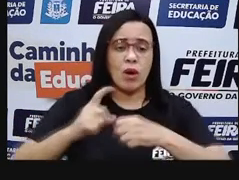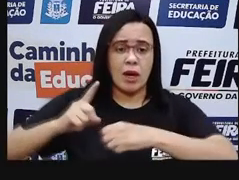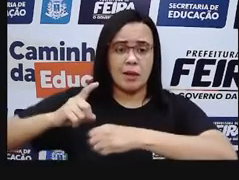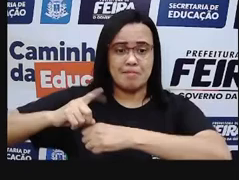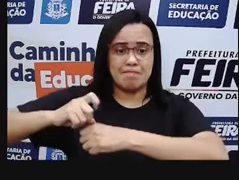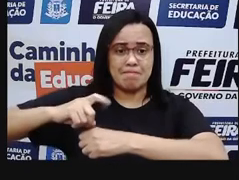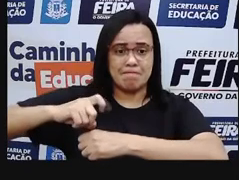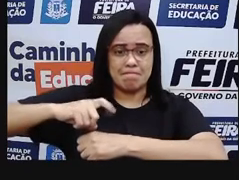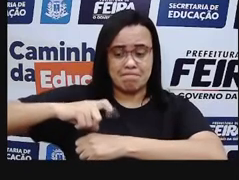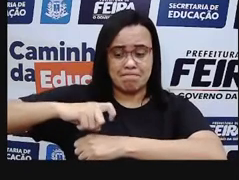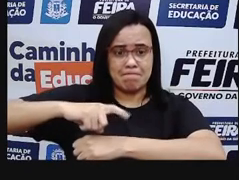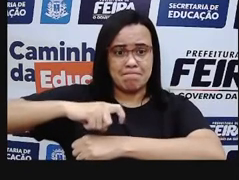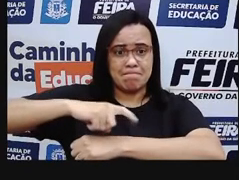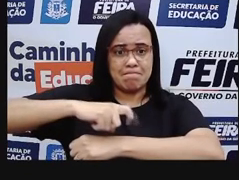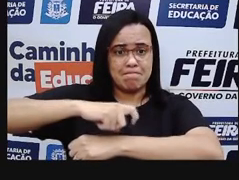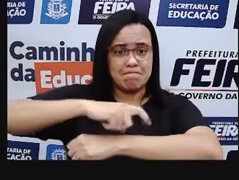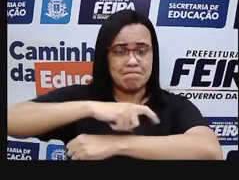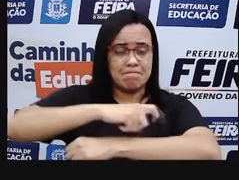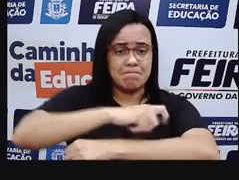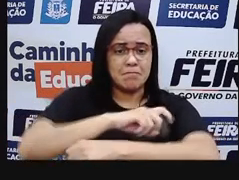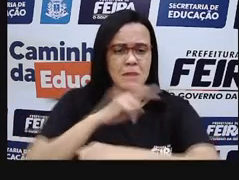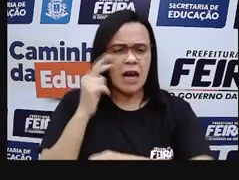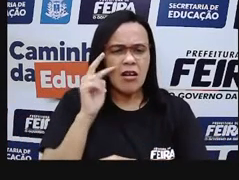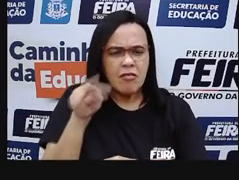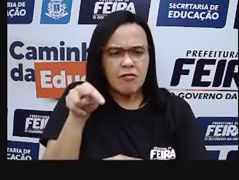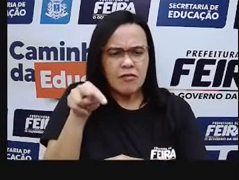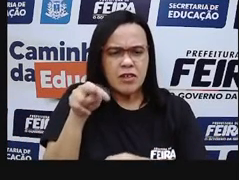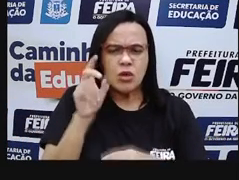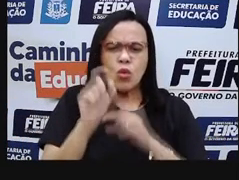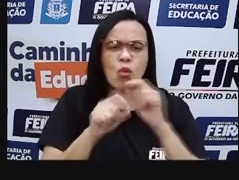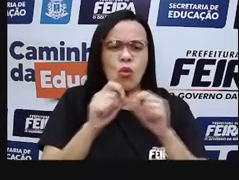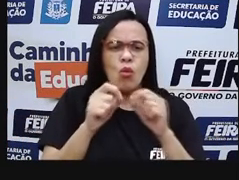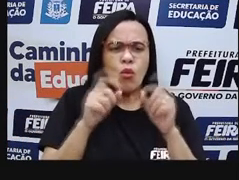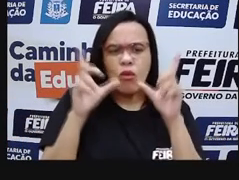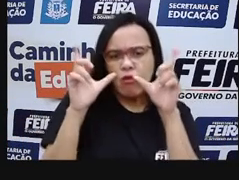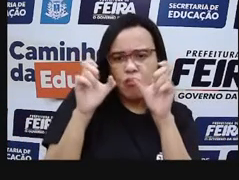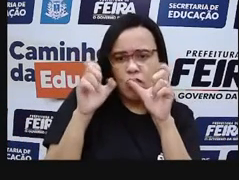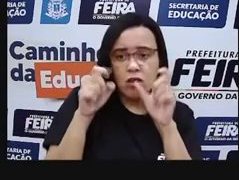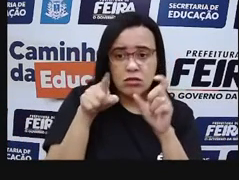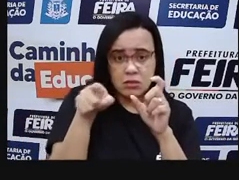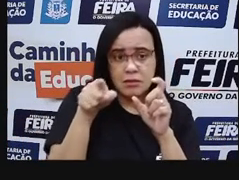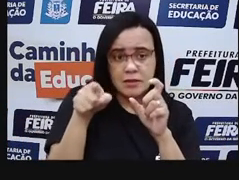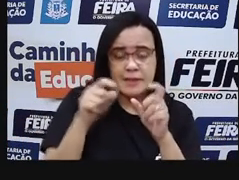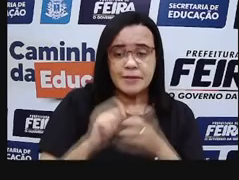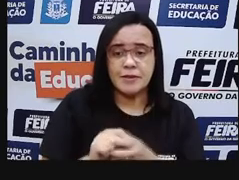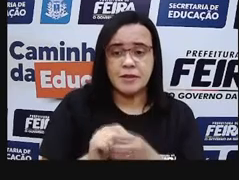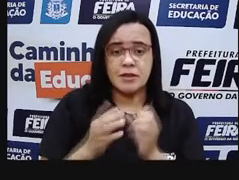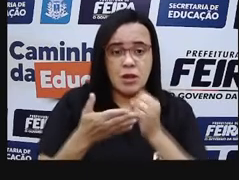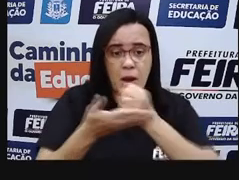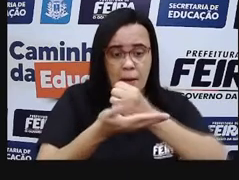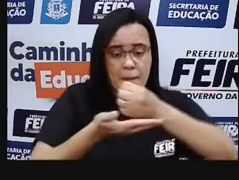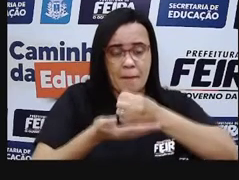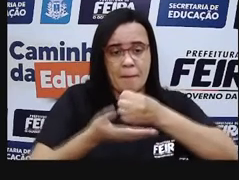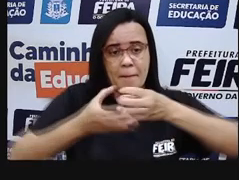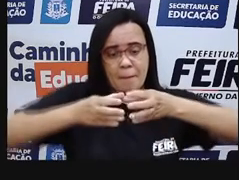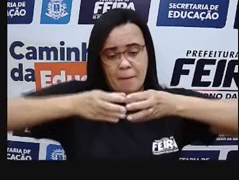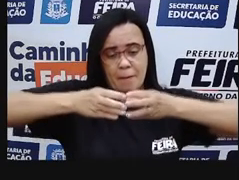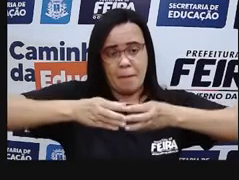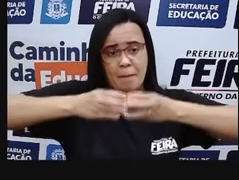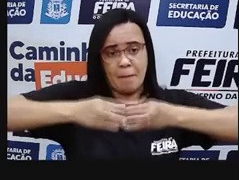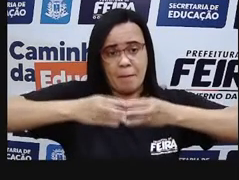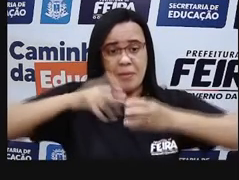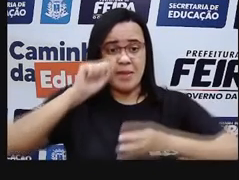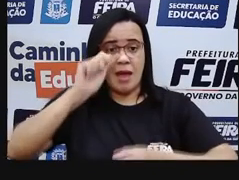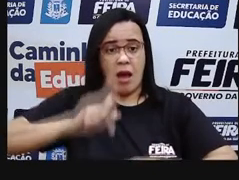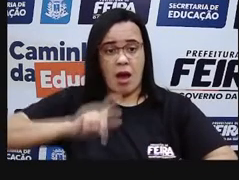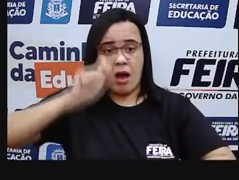vai olhar direitinho ele observa aqui como tá aqui nesta imagem em né dessa placa a sua aqui você tem